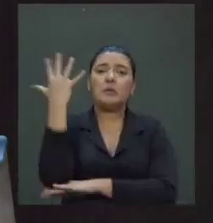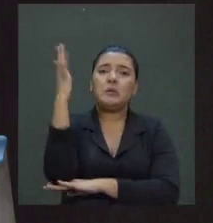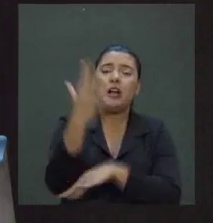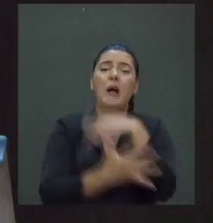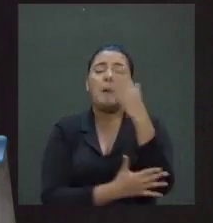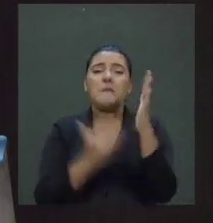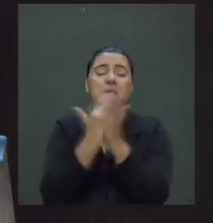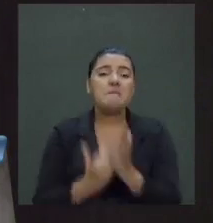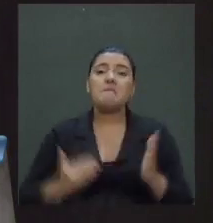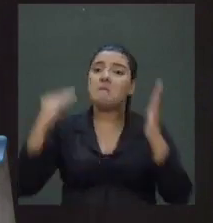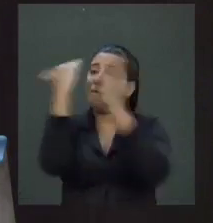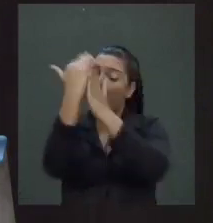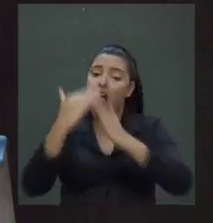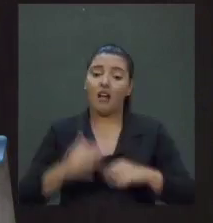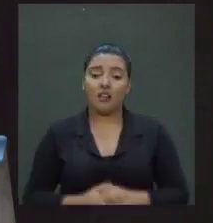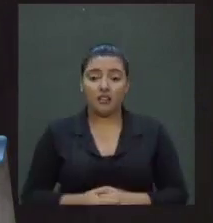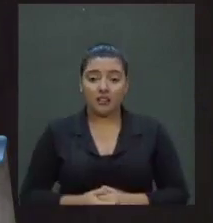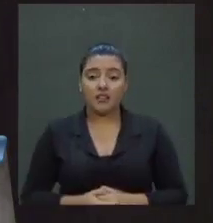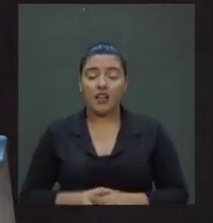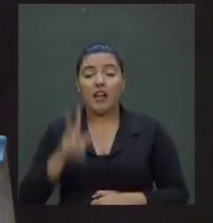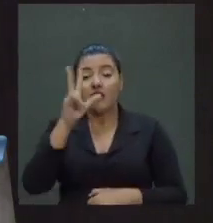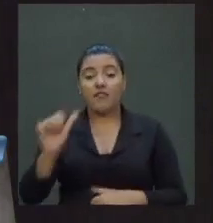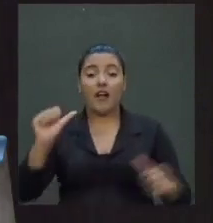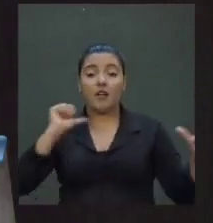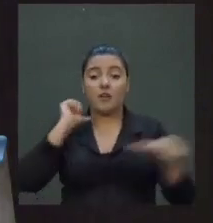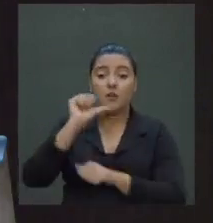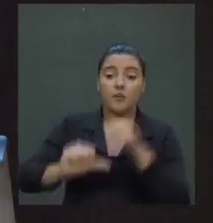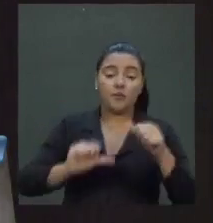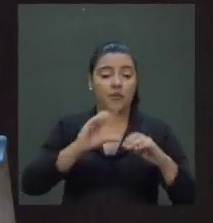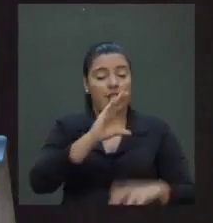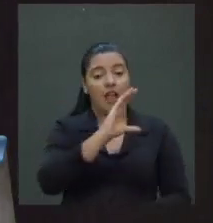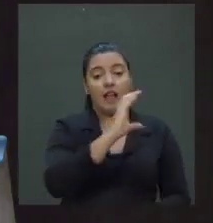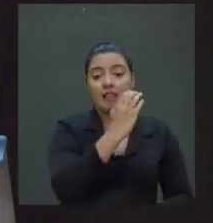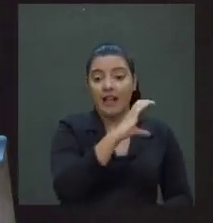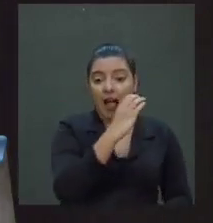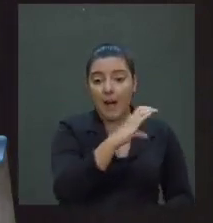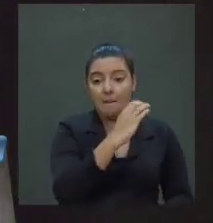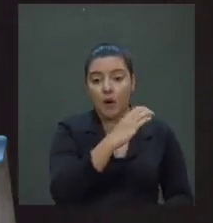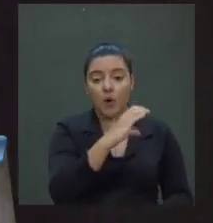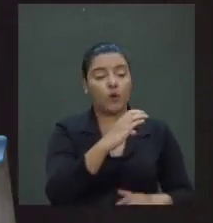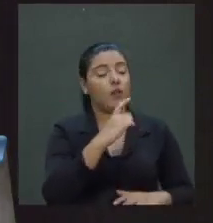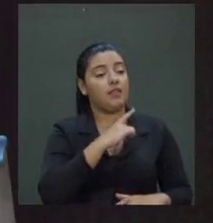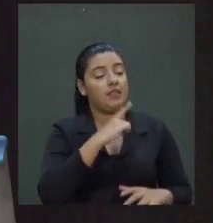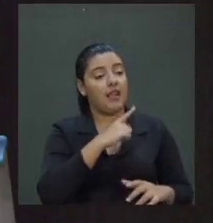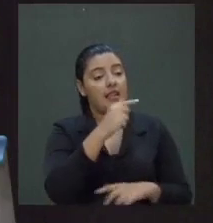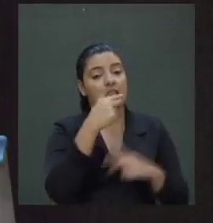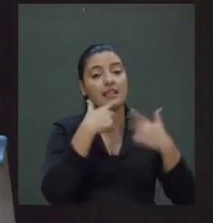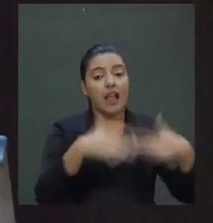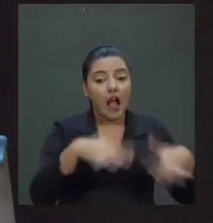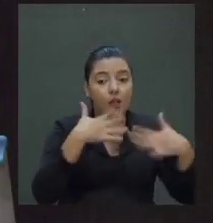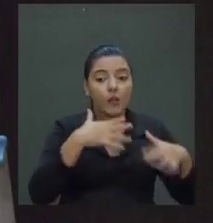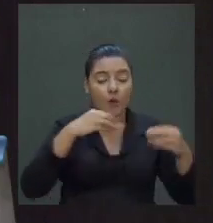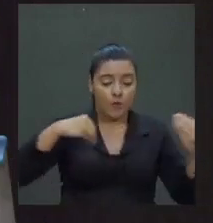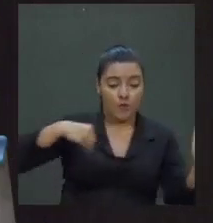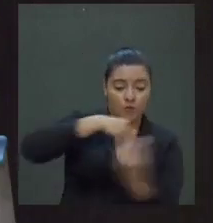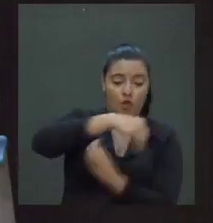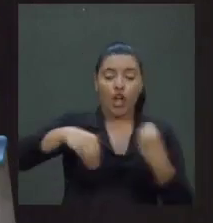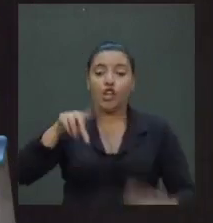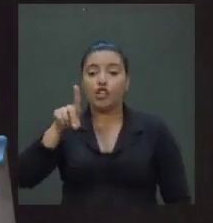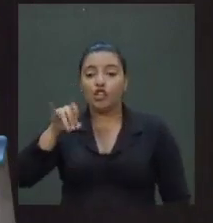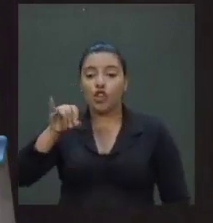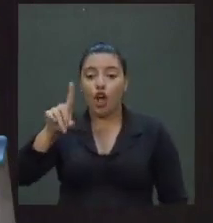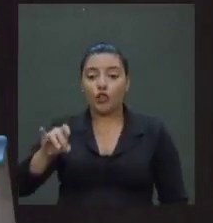estufa na atmosfera. Ela vai transformar moléculas de carbono que estão lá no gás natural em moléculas de dióxido de